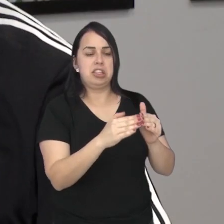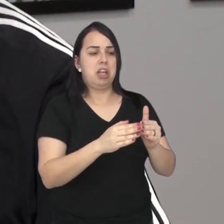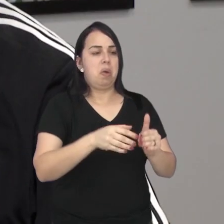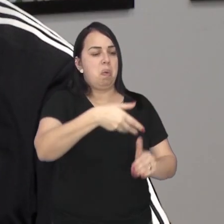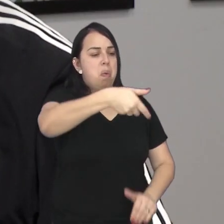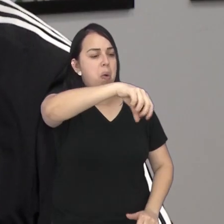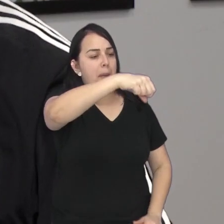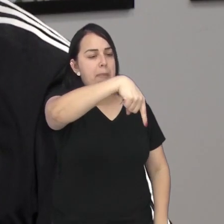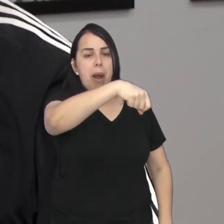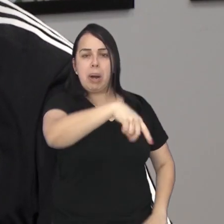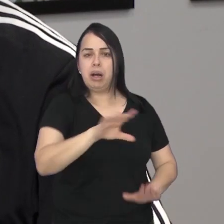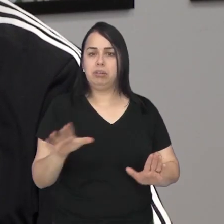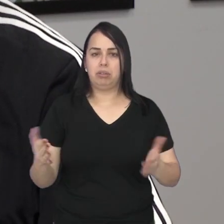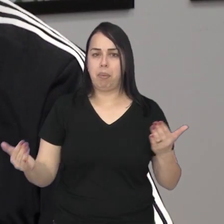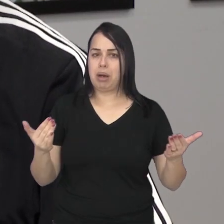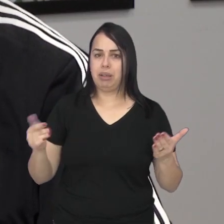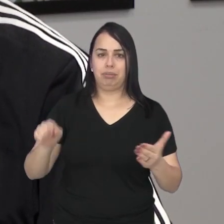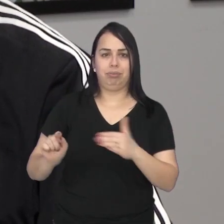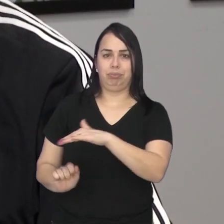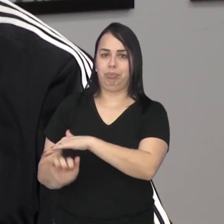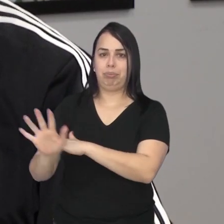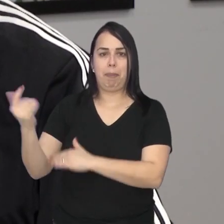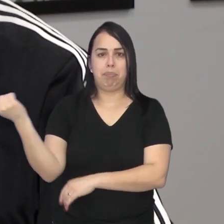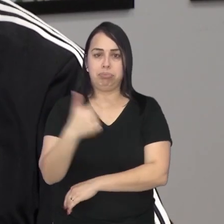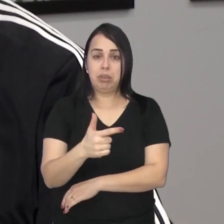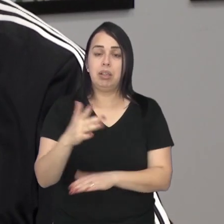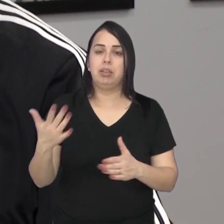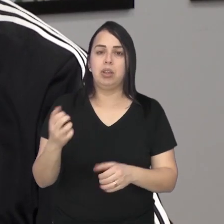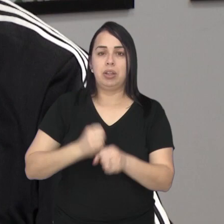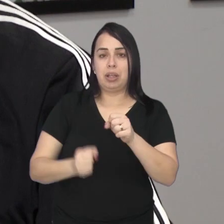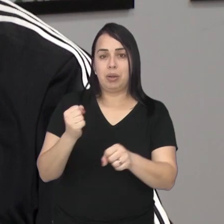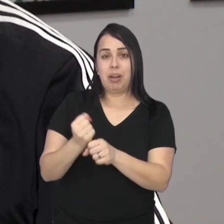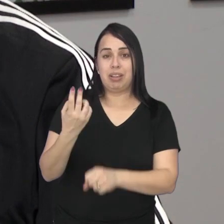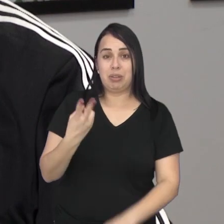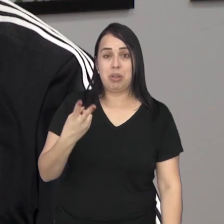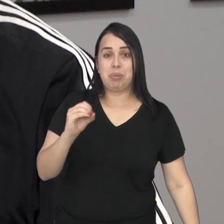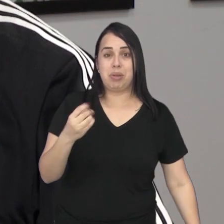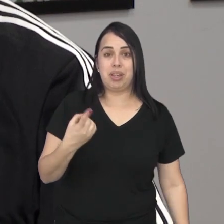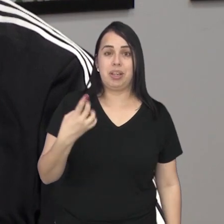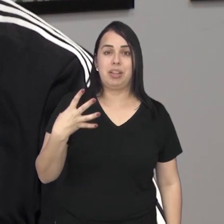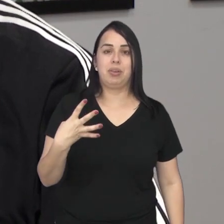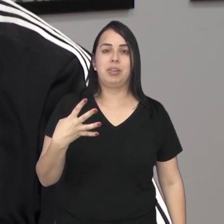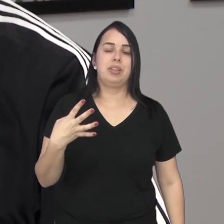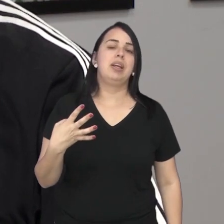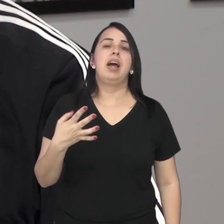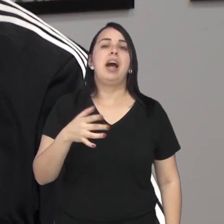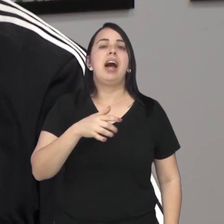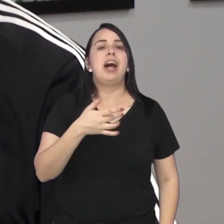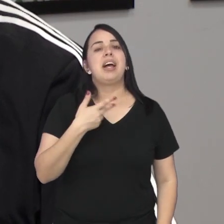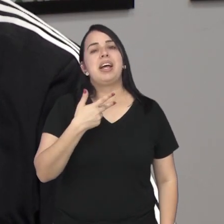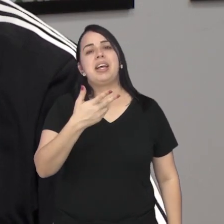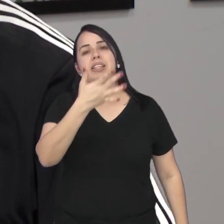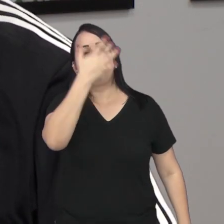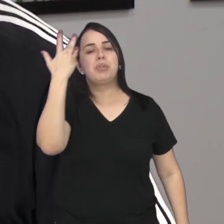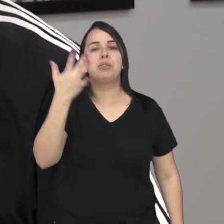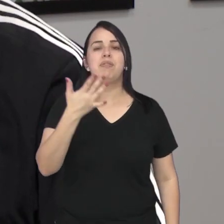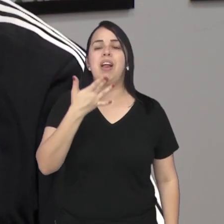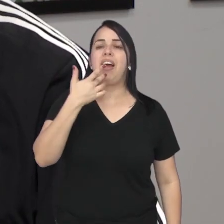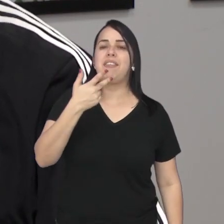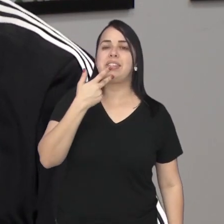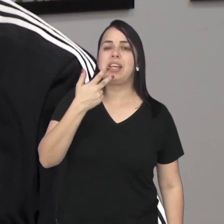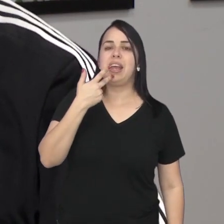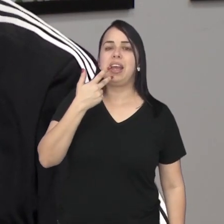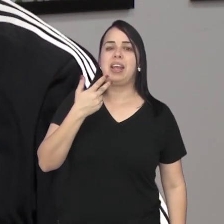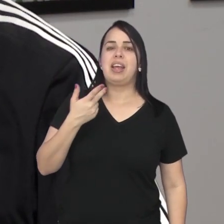Na crise de 14, 15, né, que tivemos, era muito comum jogar uma responsabilidade muito grande,